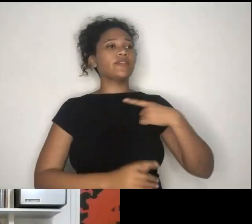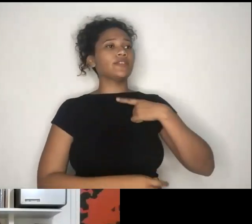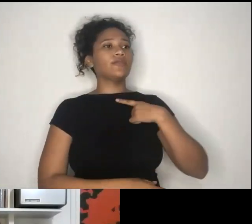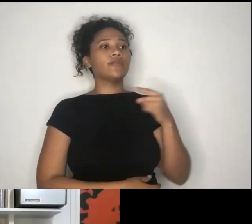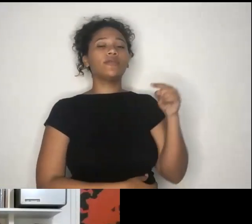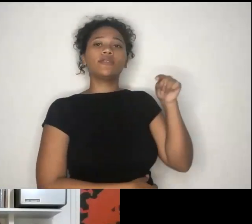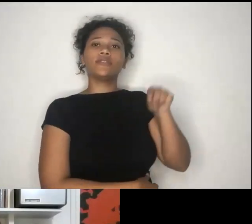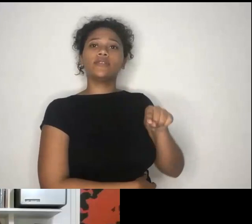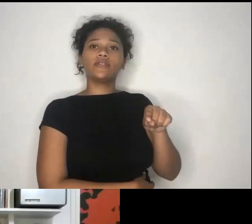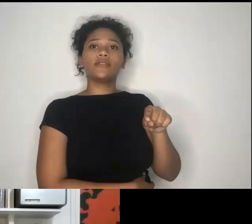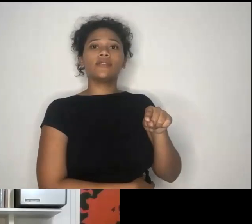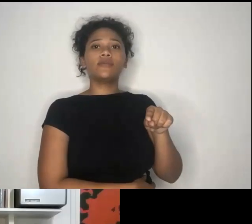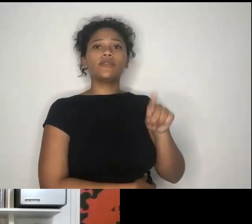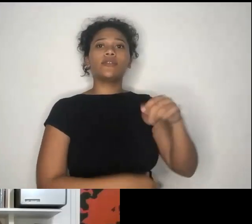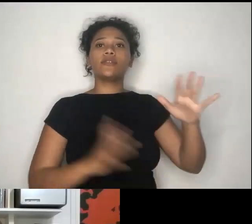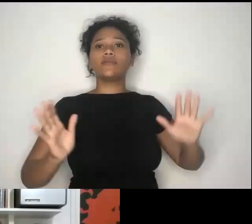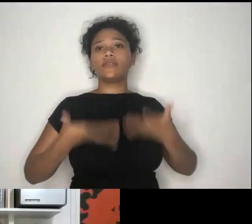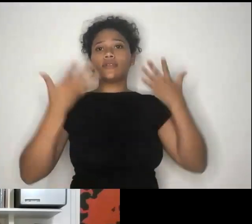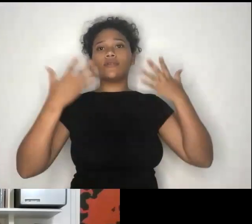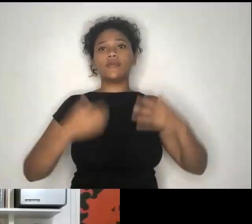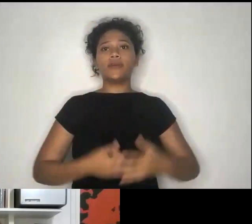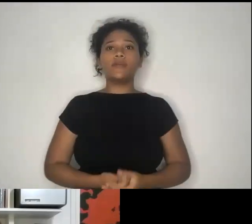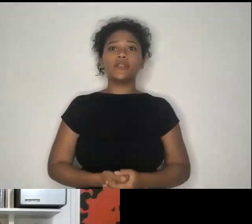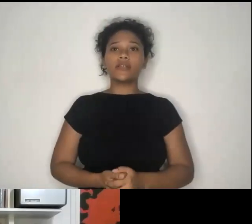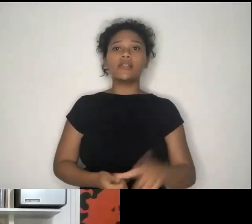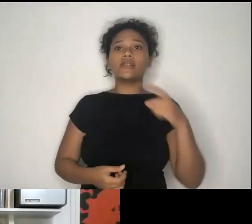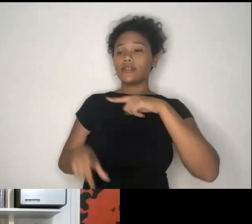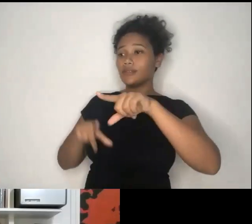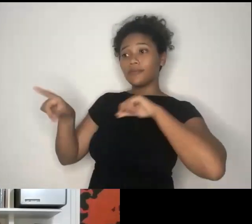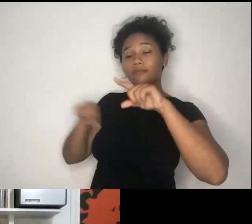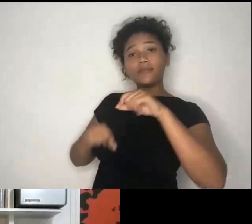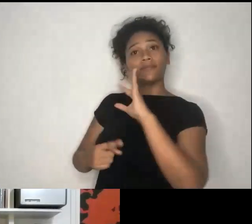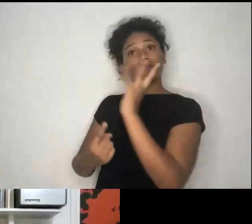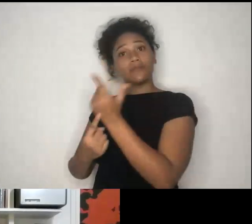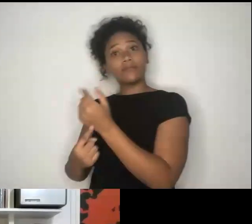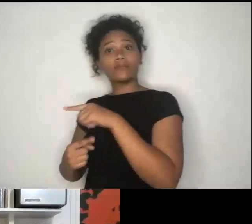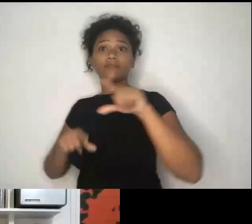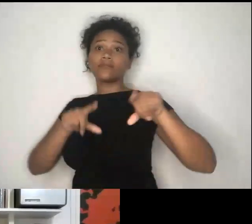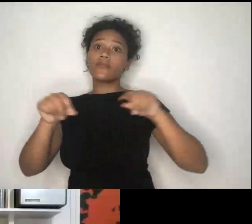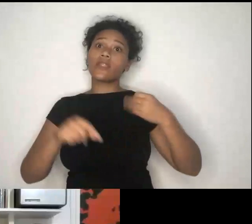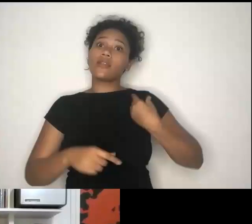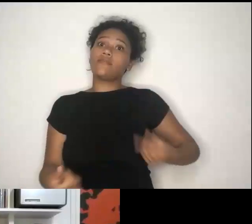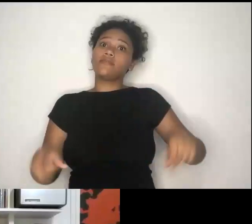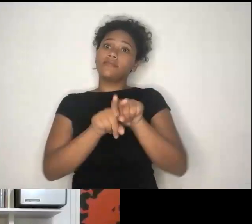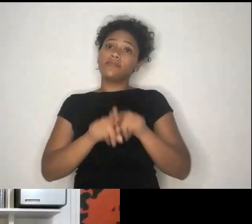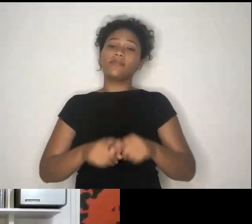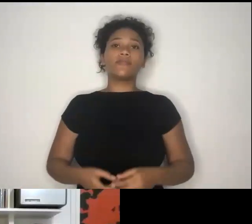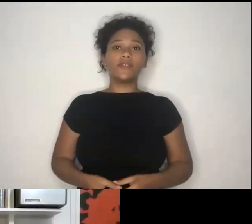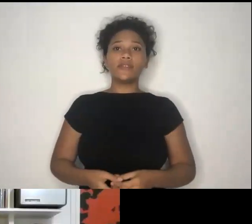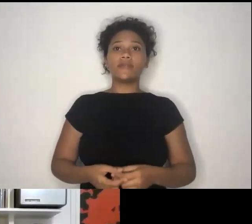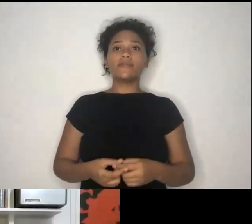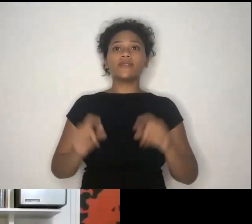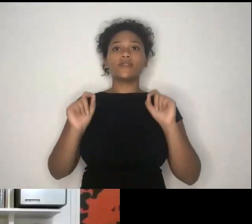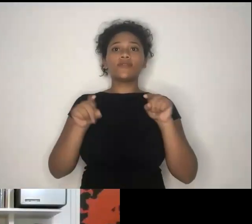né Ela me salvou eu tive que escolher fazer arte e a arte que ela sempre teve do meu lado e ela me salvou eu tenho